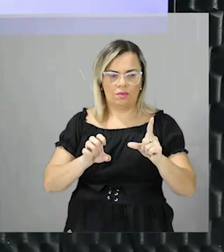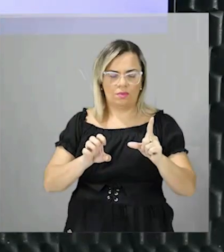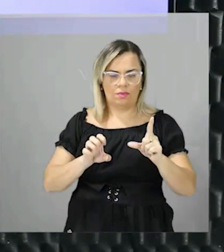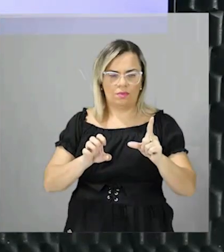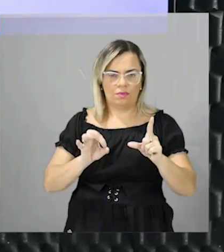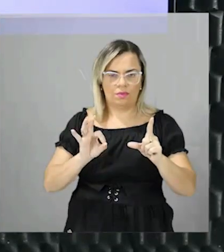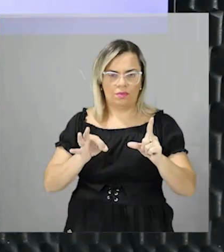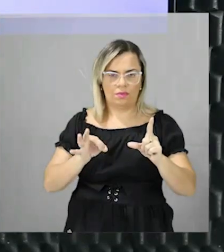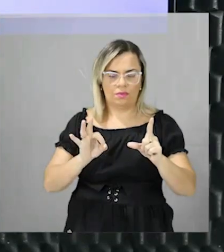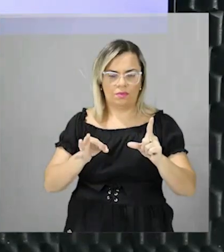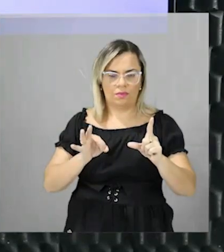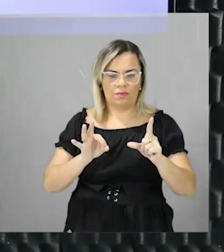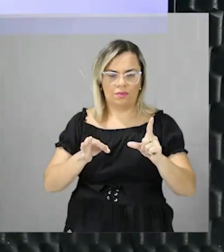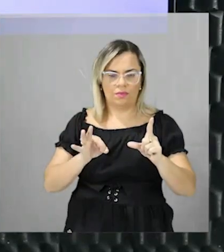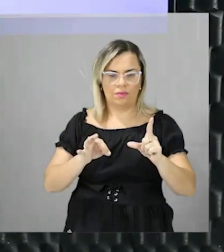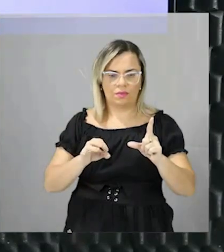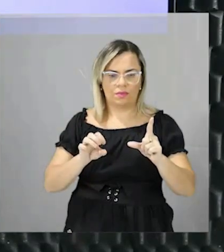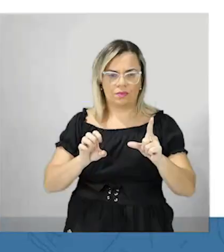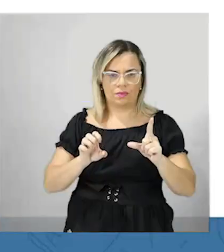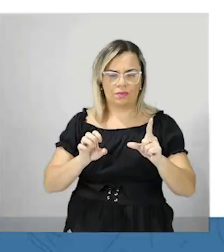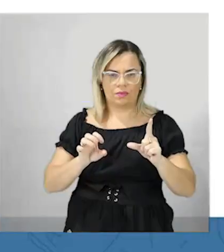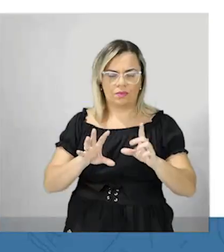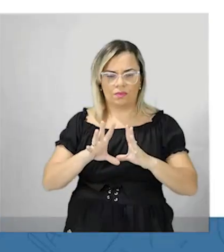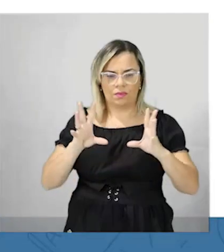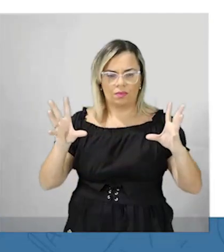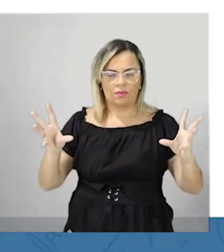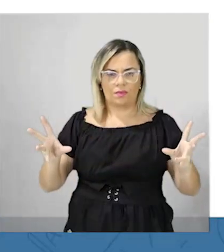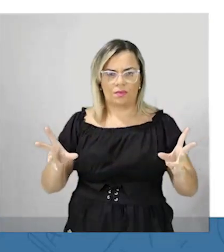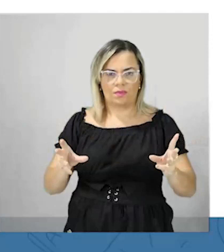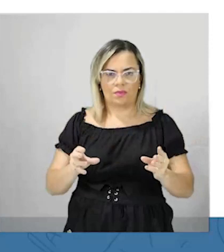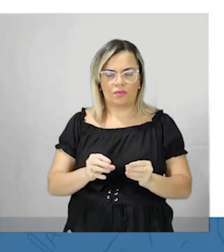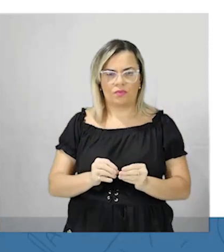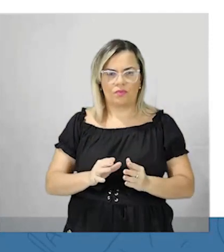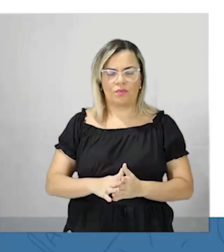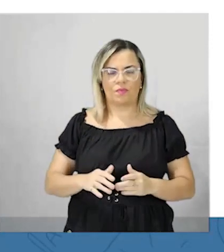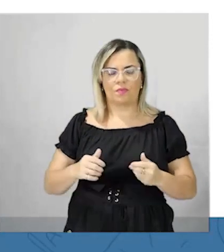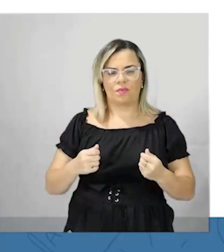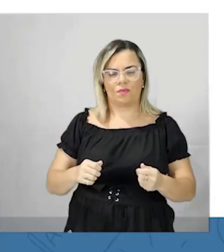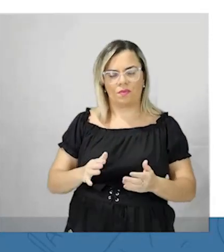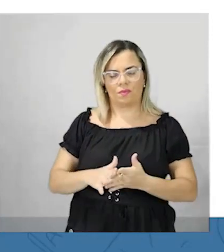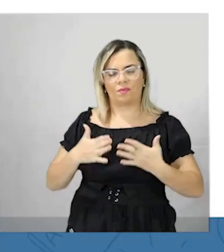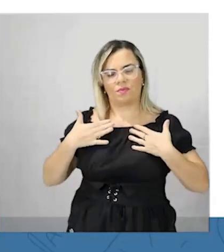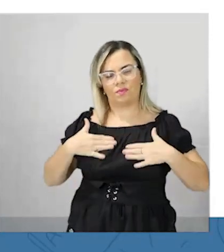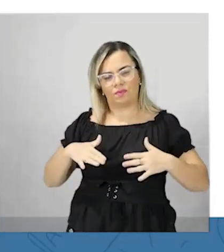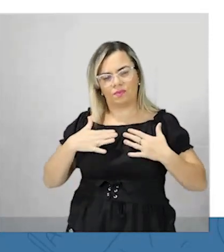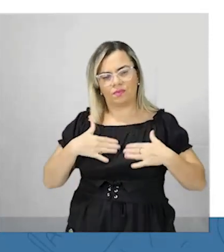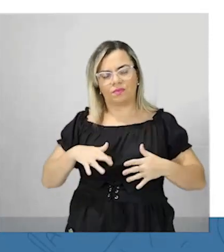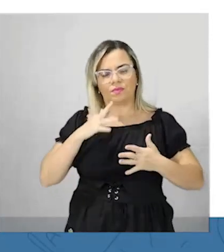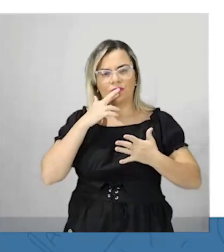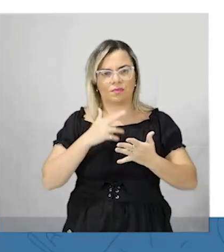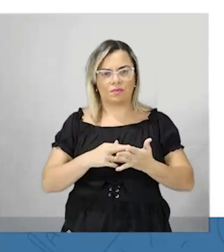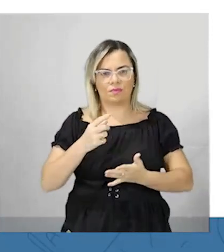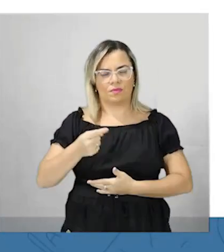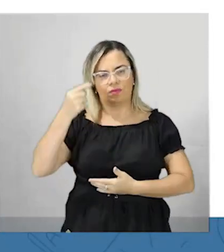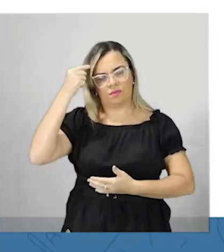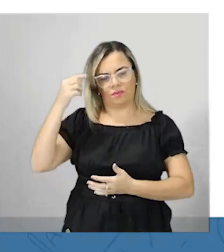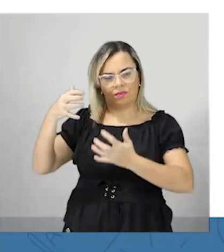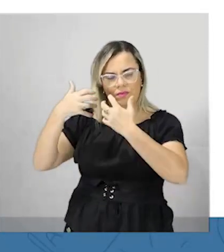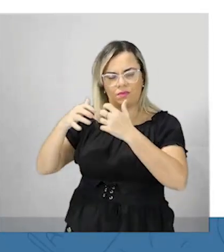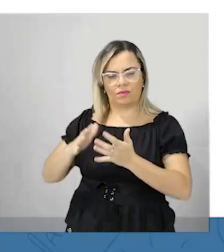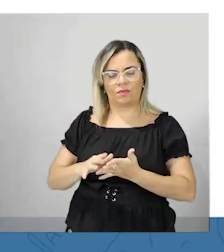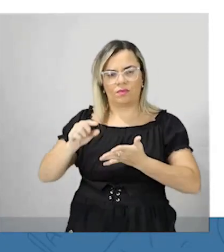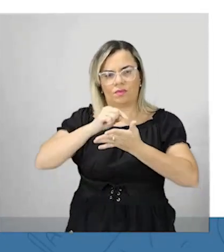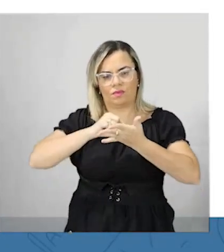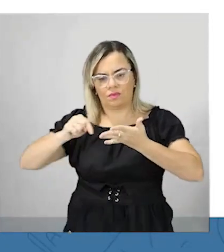gabarito aí, ó, é a letra E. Fechou? Precisa ter muita calma para responder, vai pensando com calma na lógica, circula